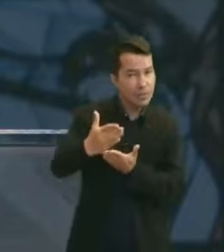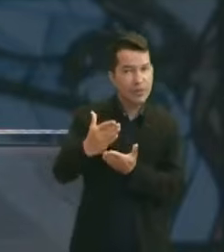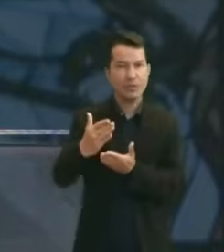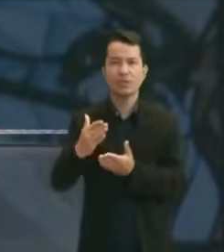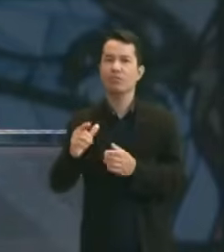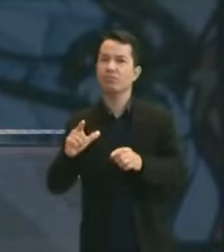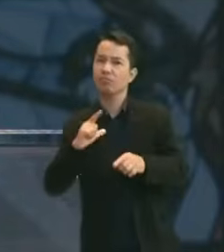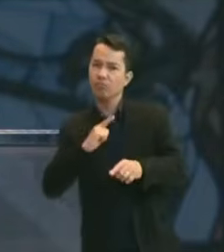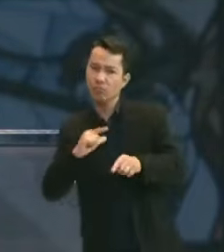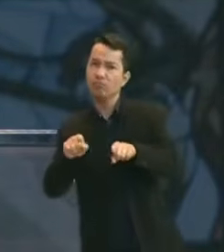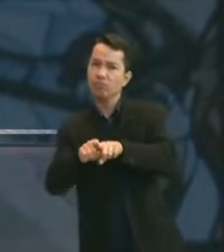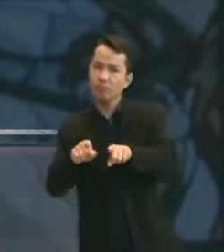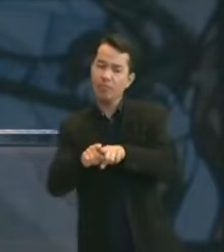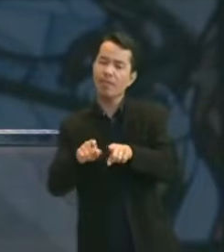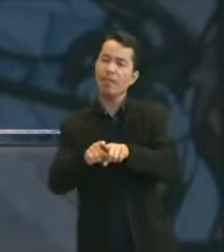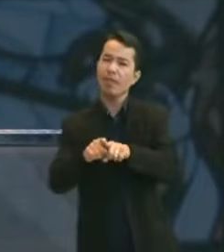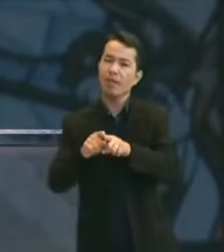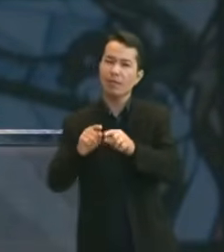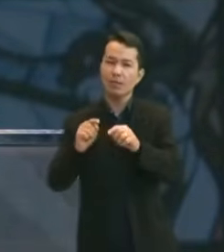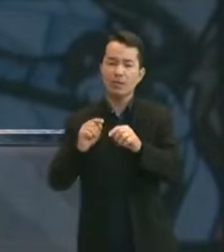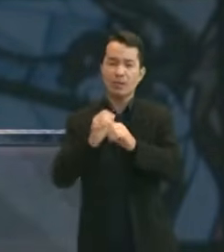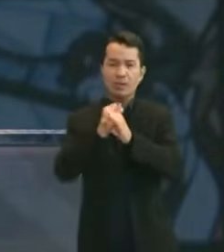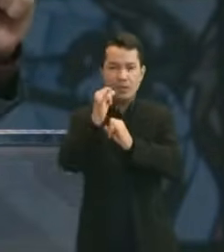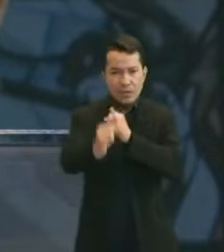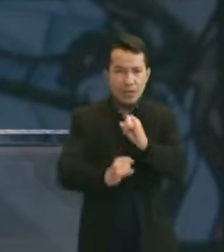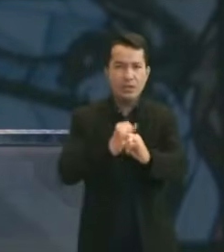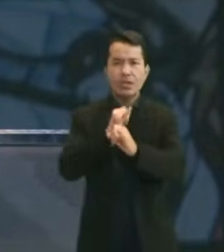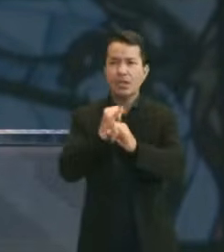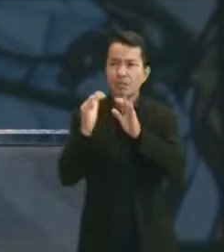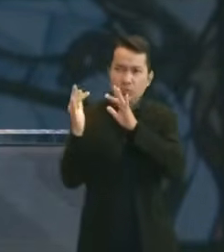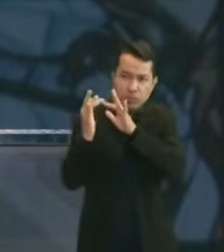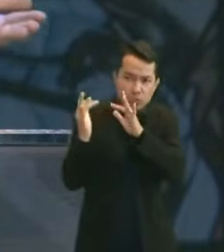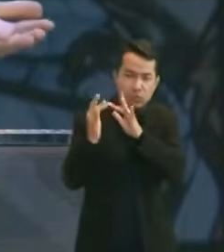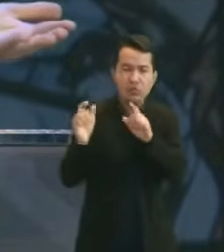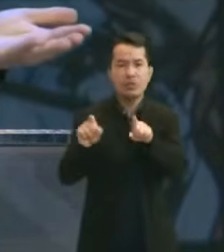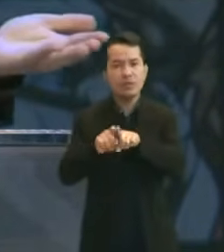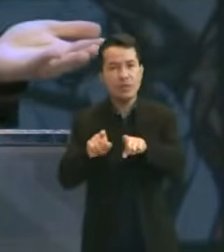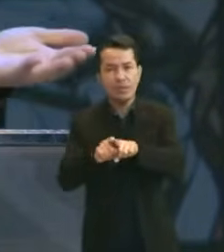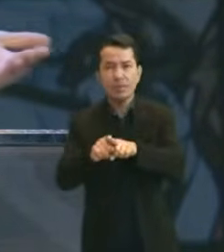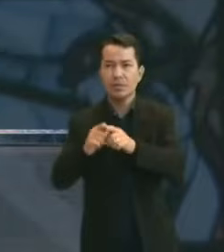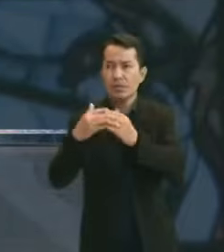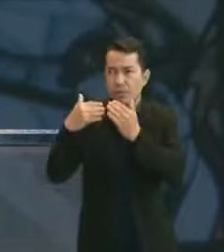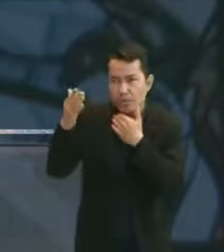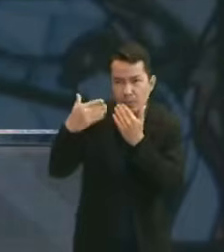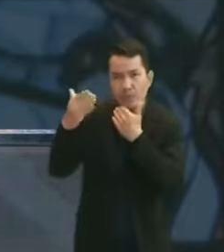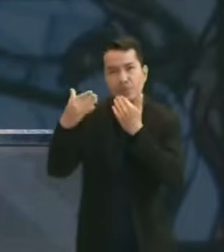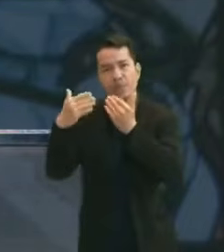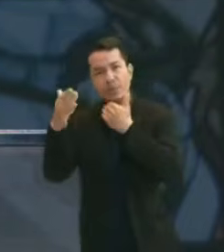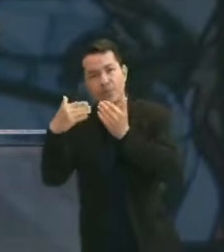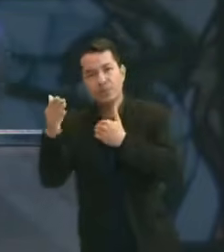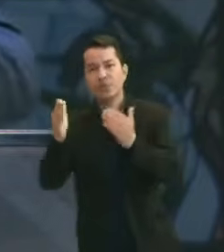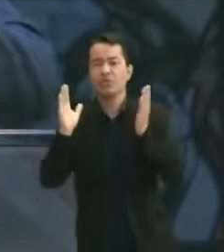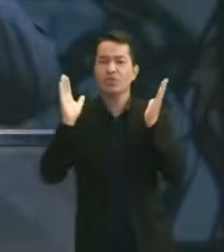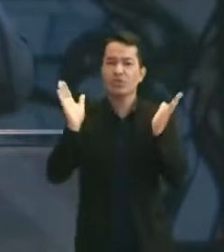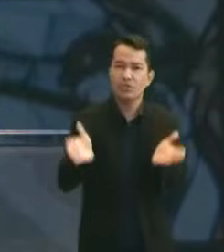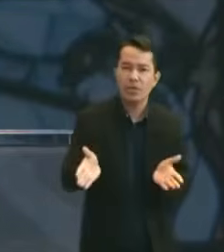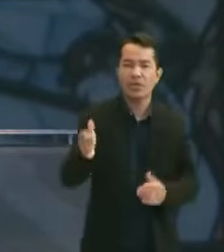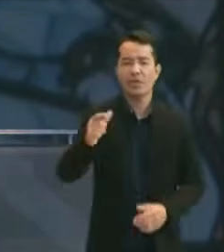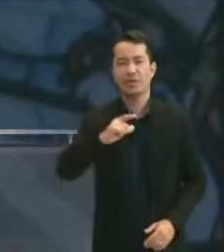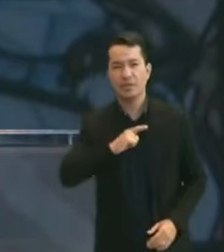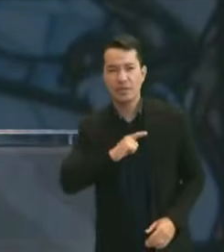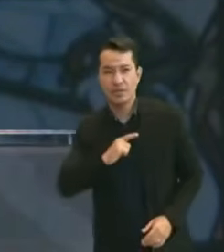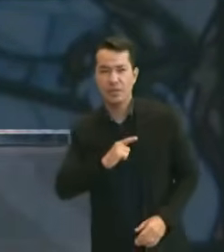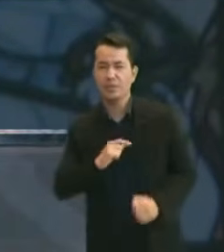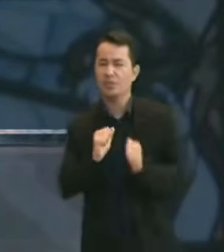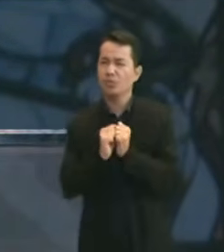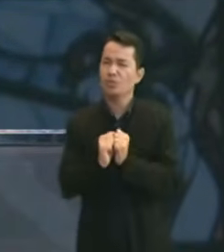Num dos apelos do pastor Pascoal, eles preencheram aquele nosso link, onde nós entramos em contato com você, né, oferecendo essa caminhada, essa